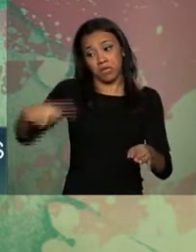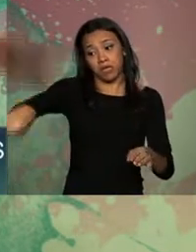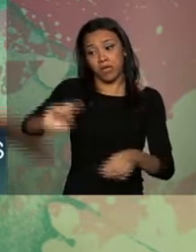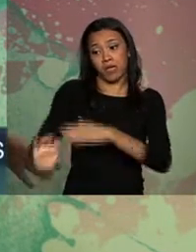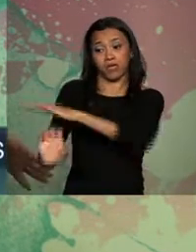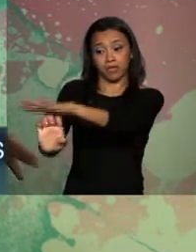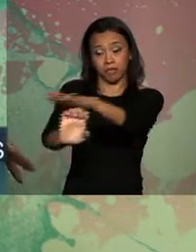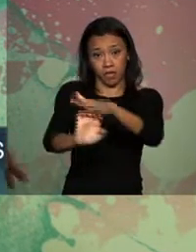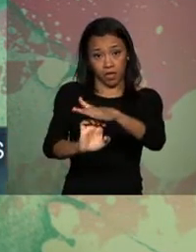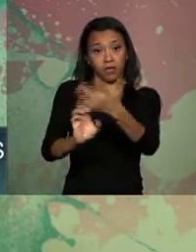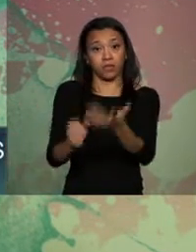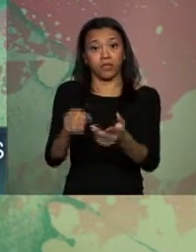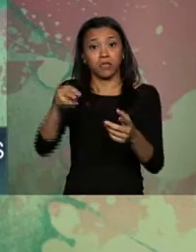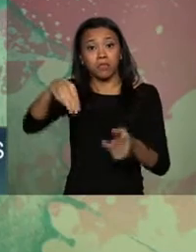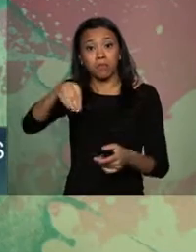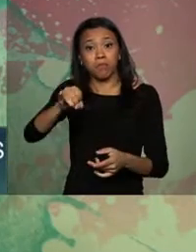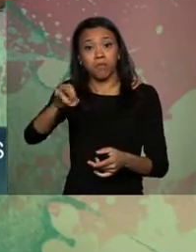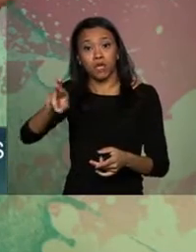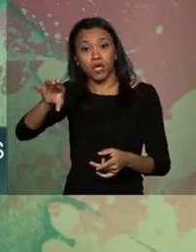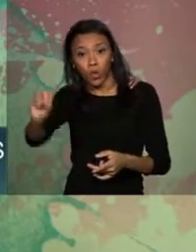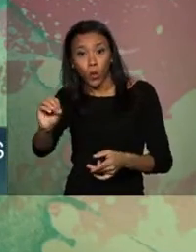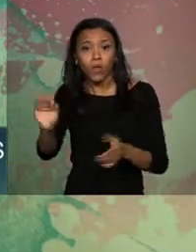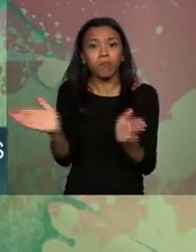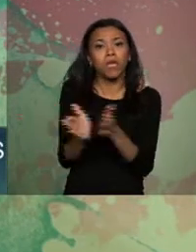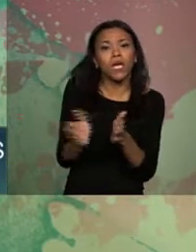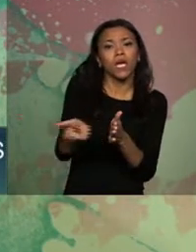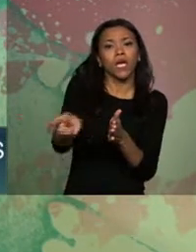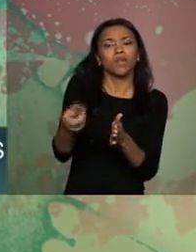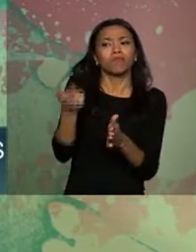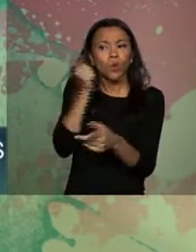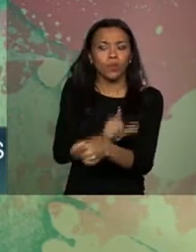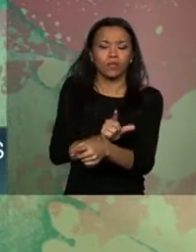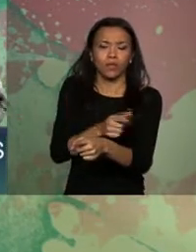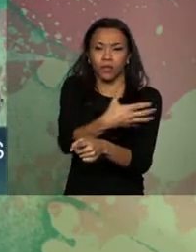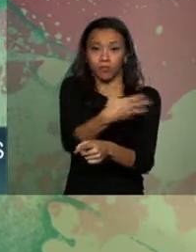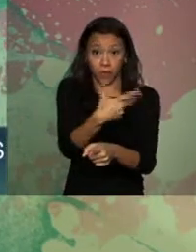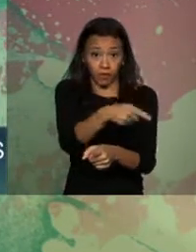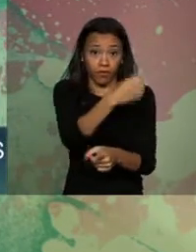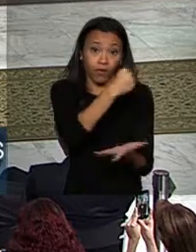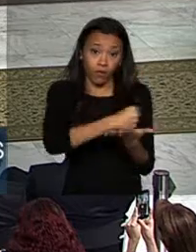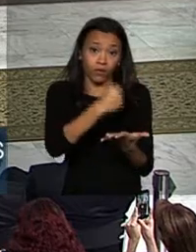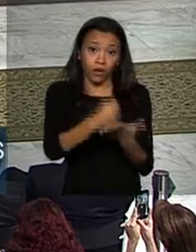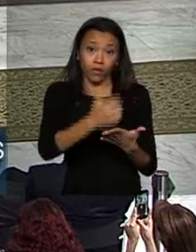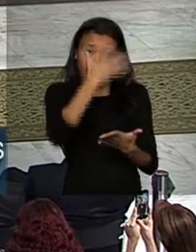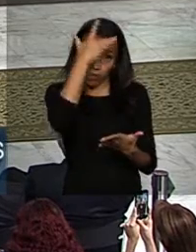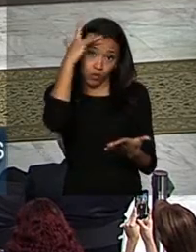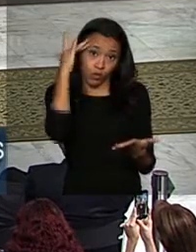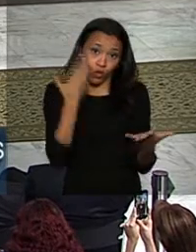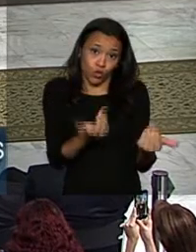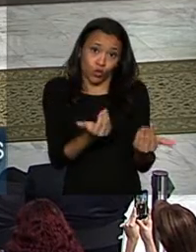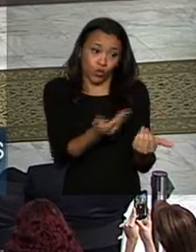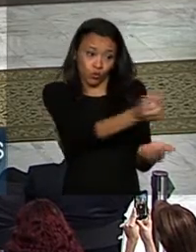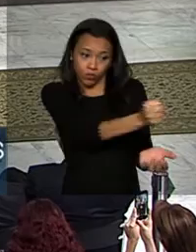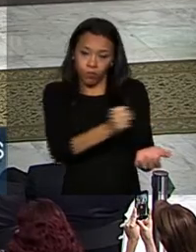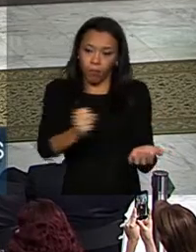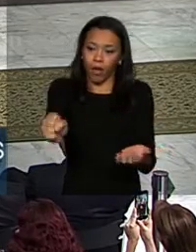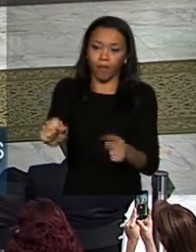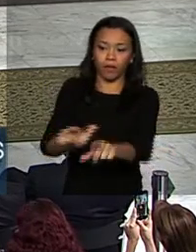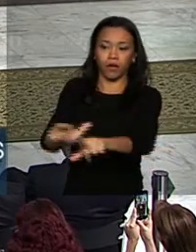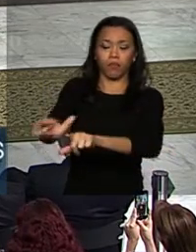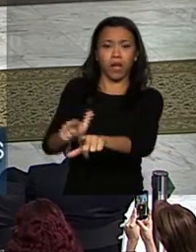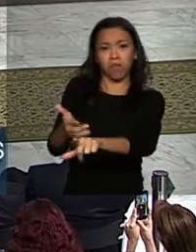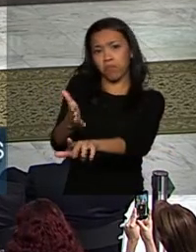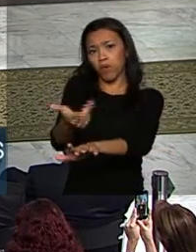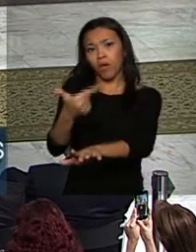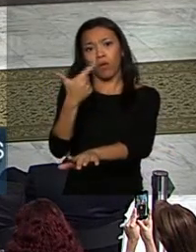o microempreendedor individual, porque ele pode também ter um aprendiz, de outra forma não teria condições de